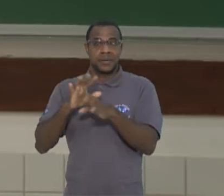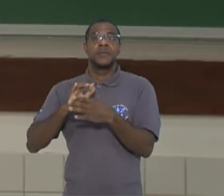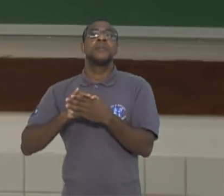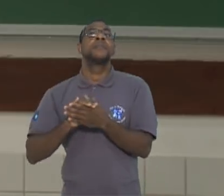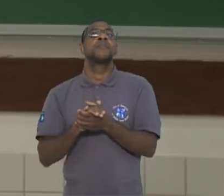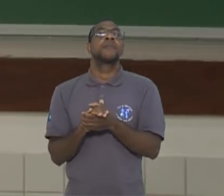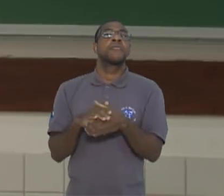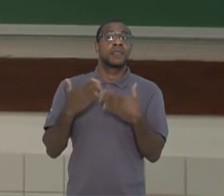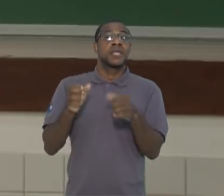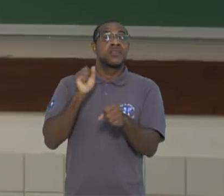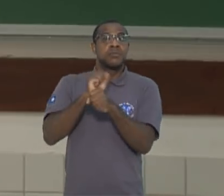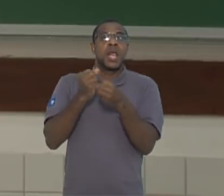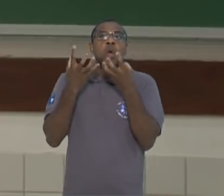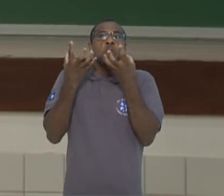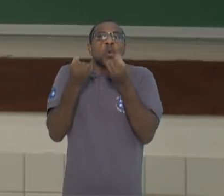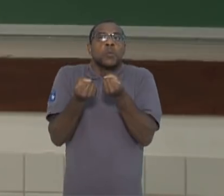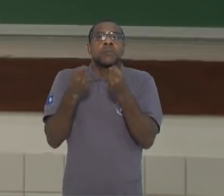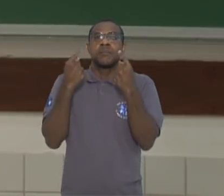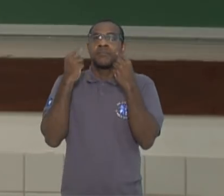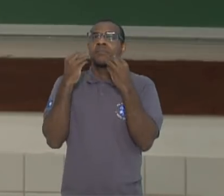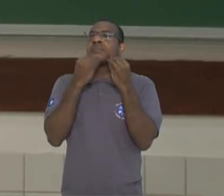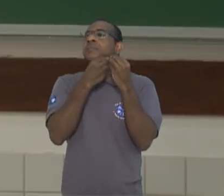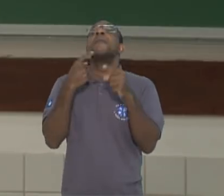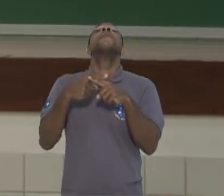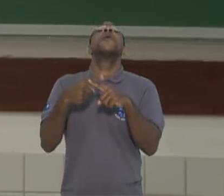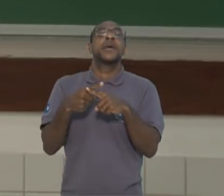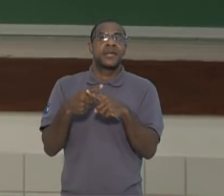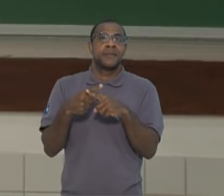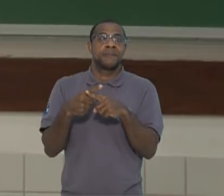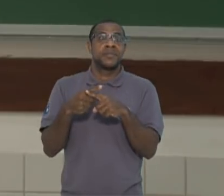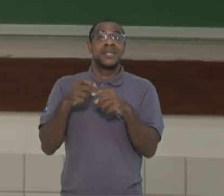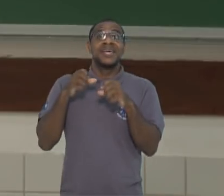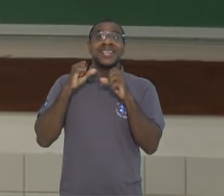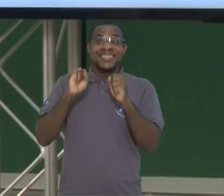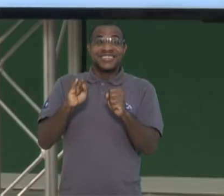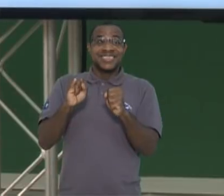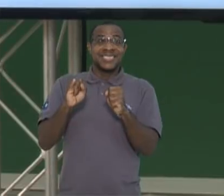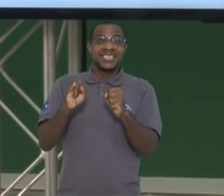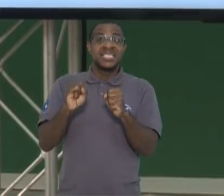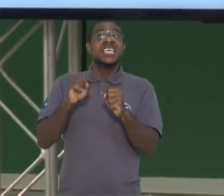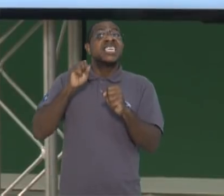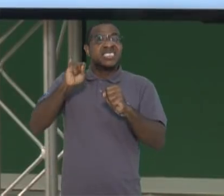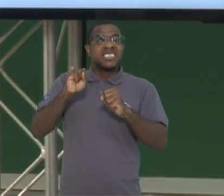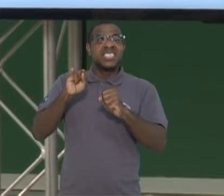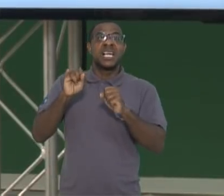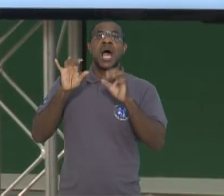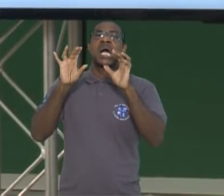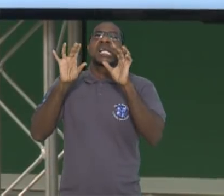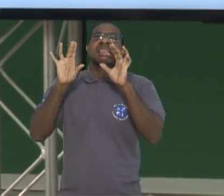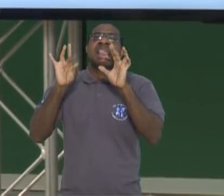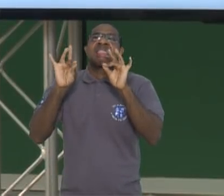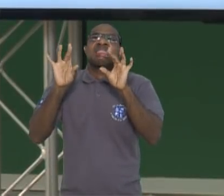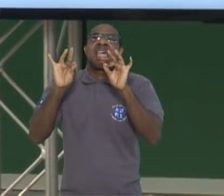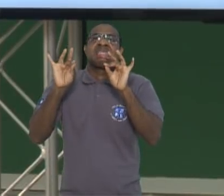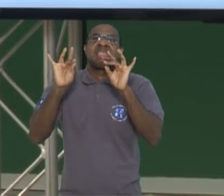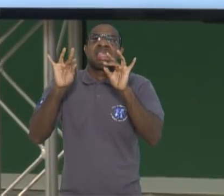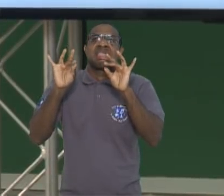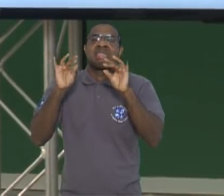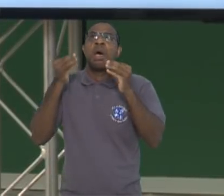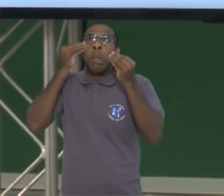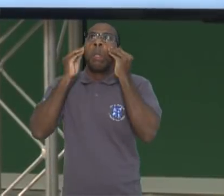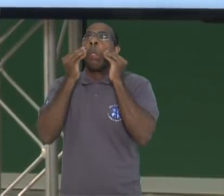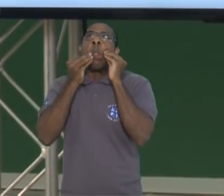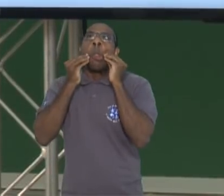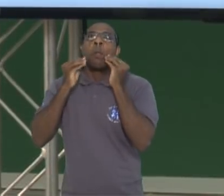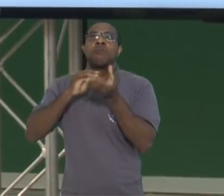milho, espera secar um pouquinho. Por quê, professora? Porque se eu não esperar secar, o que vai acontecer? Eu vou tirar a minha maquiagem